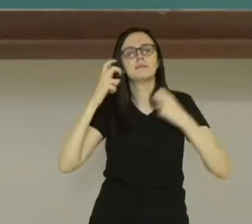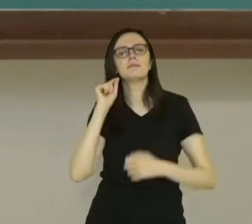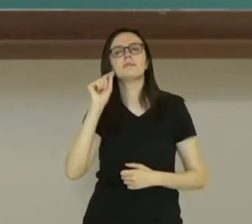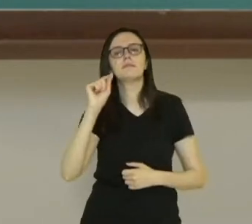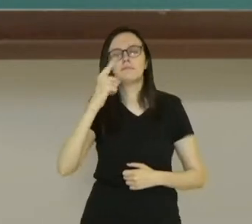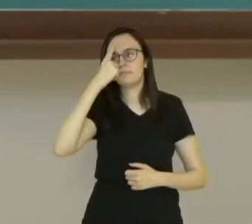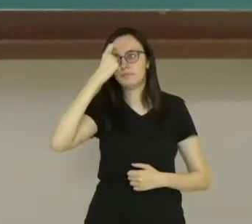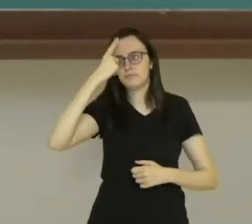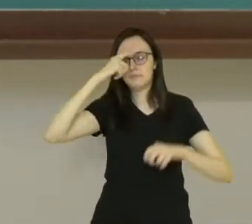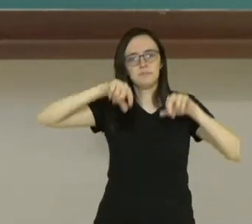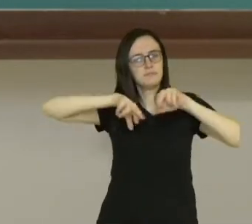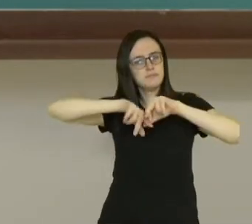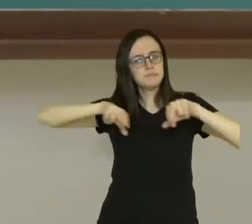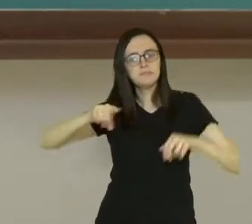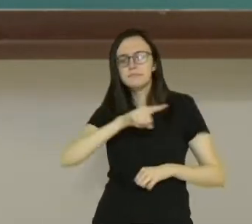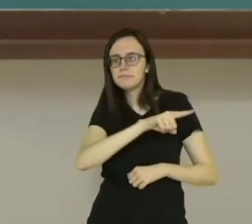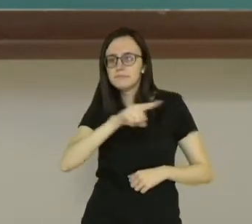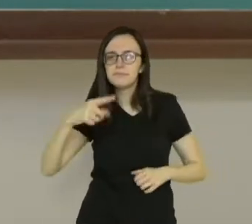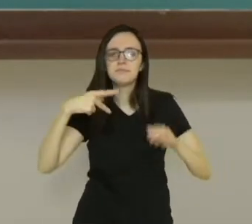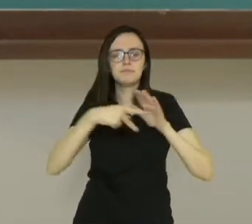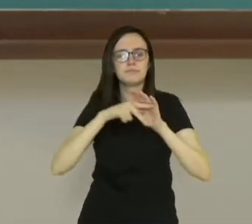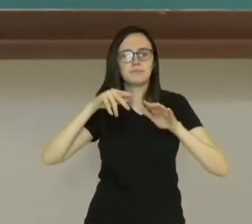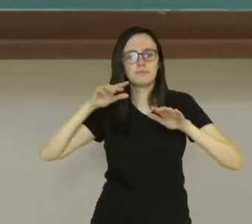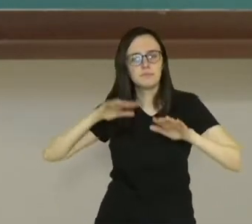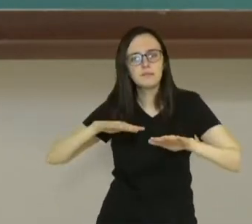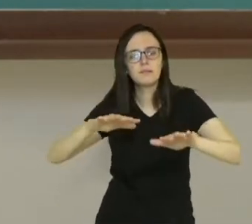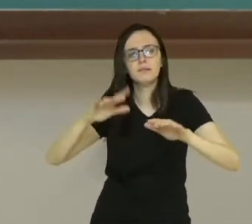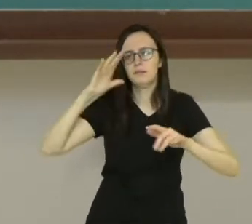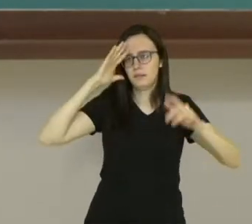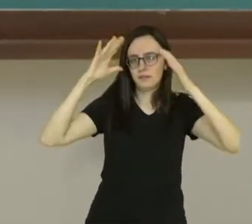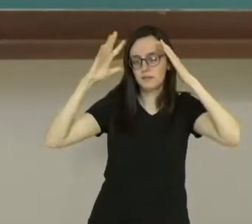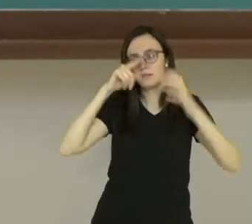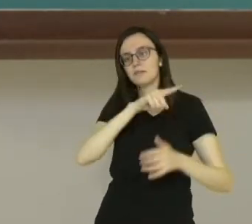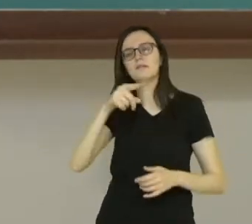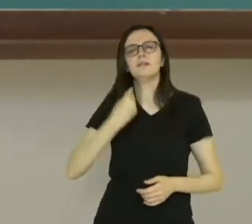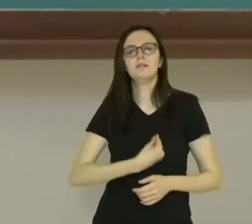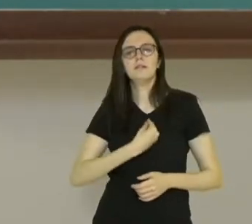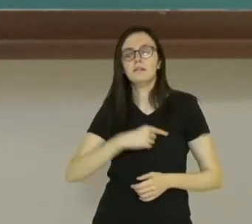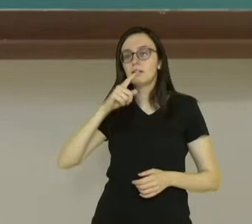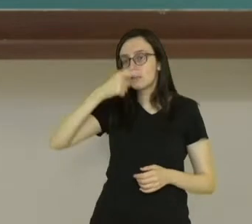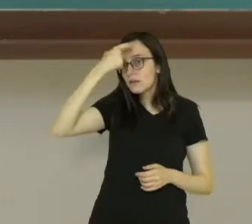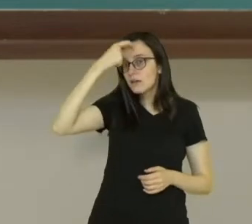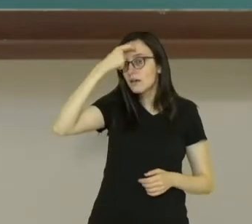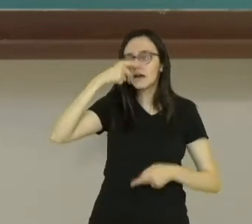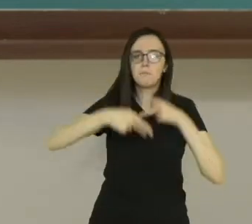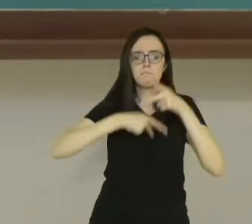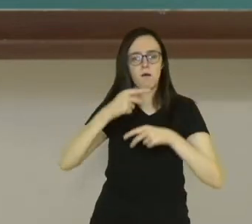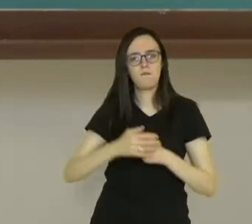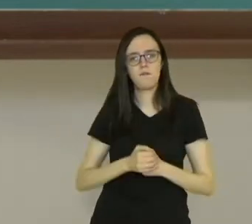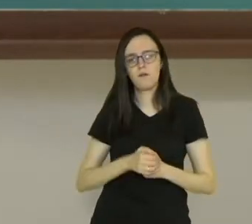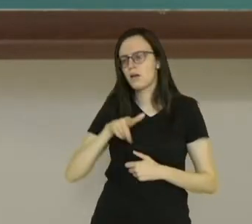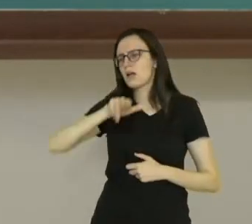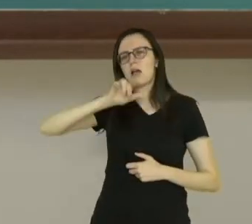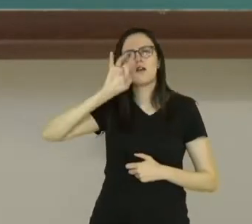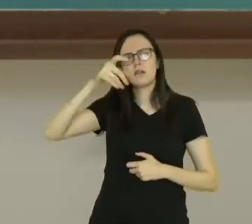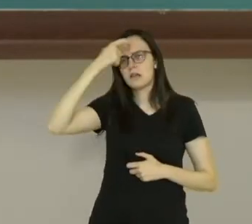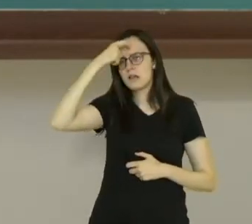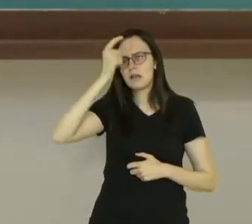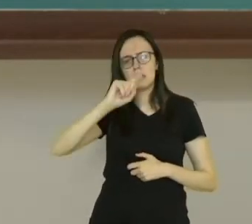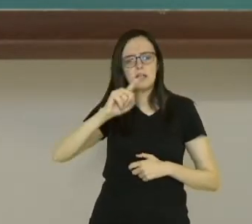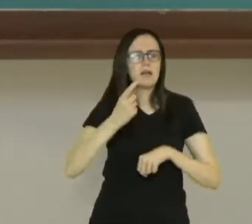as ideias de um movimento filosófico estão na cabeça do povo. Não era só na cabeça